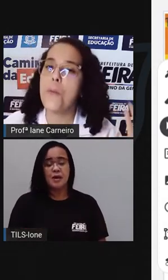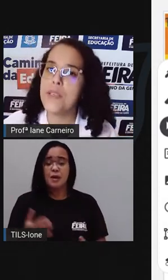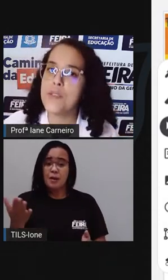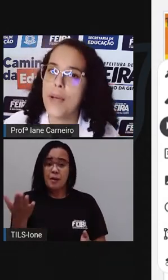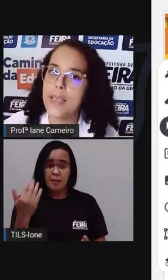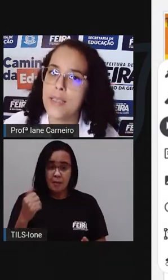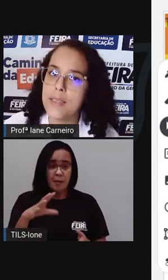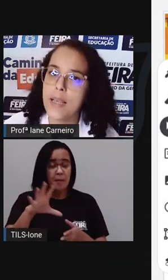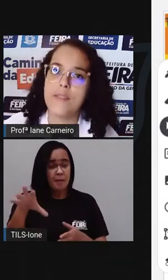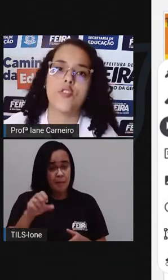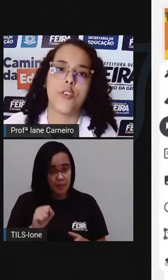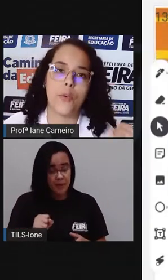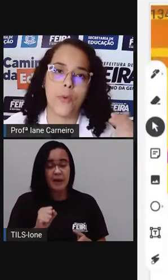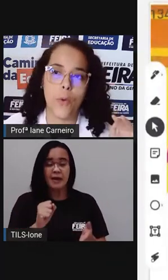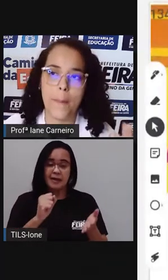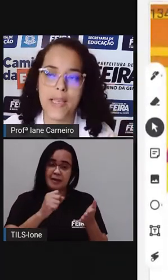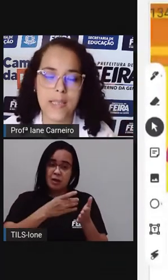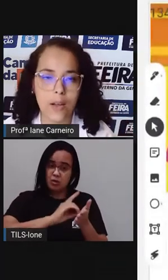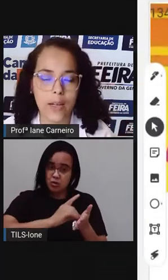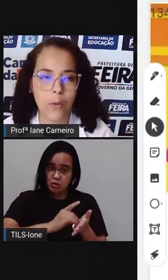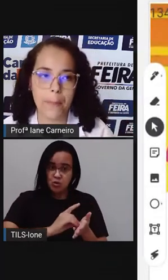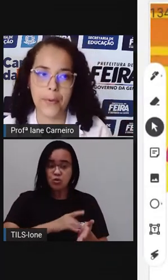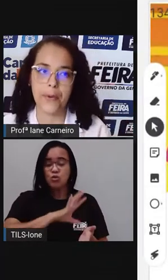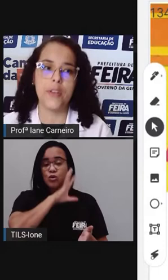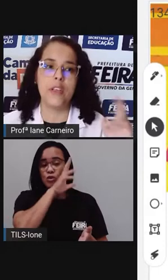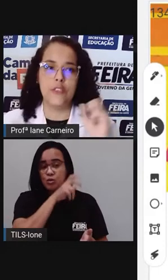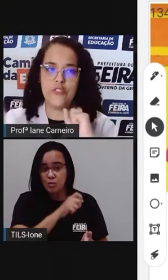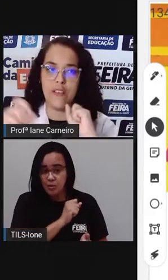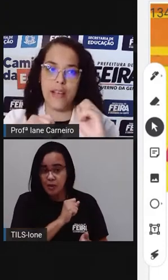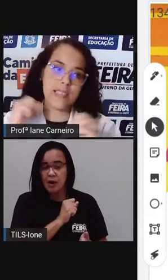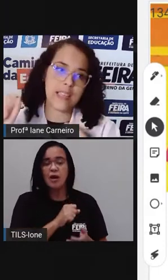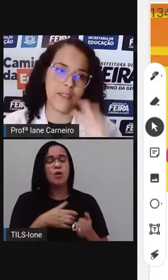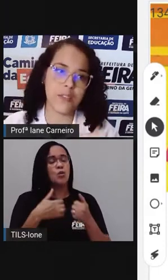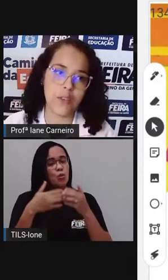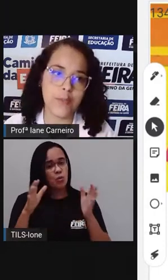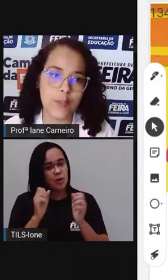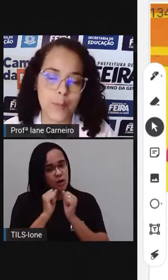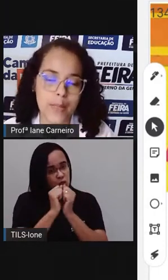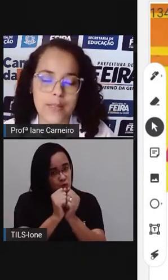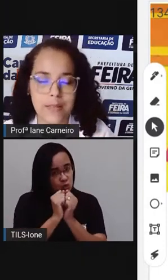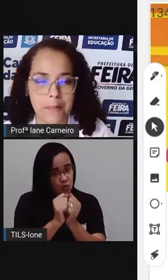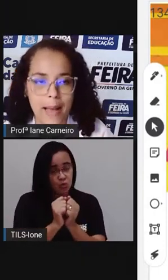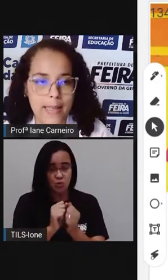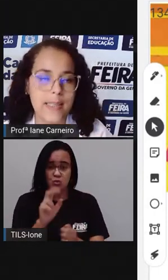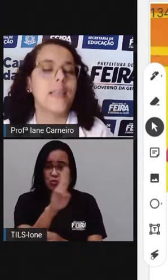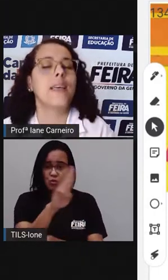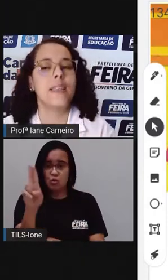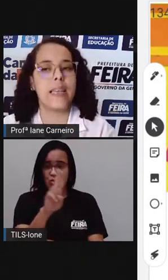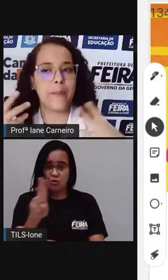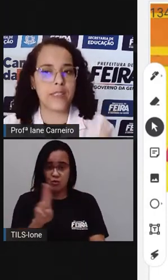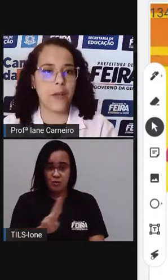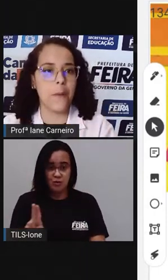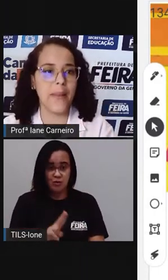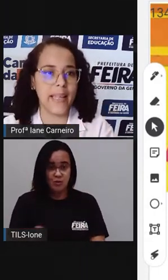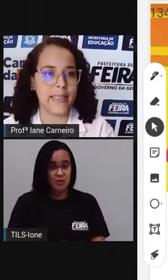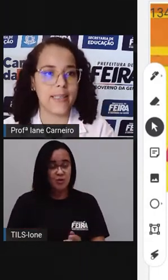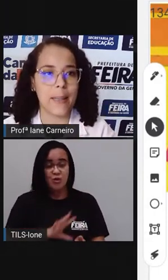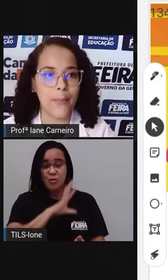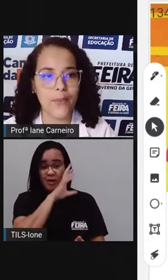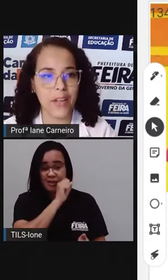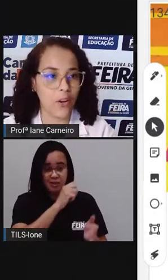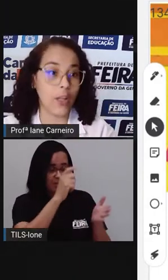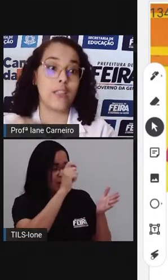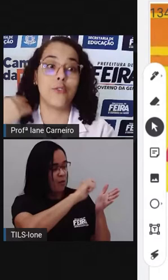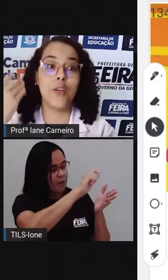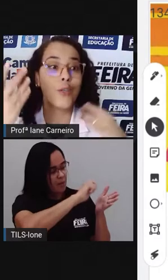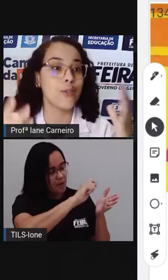você não começou ainda, você já começa agora com a Pro, já vai escrevendo o nome dos primeiros animais e aí depois você completa, tá